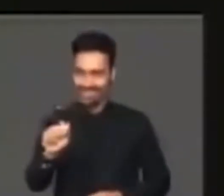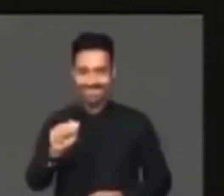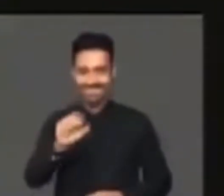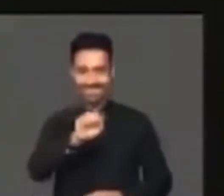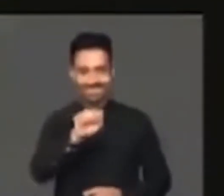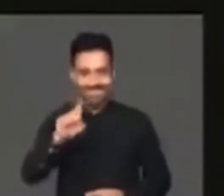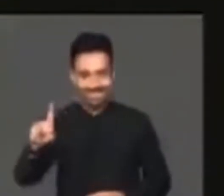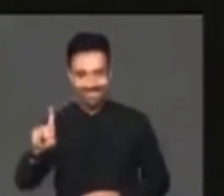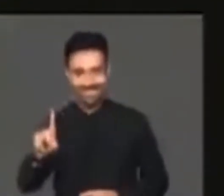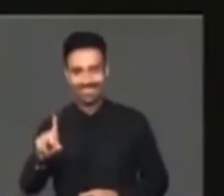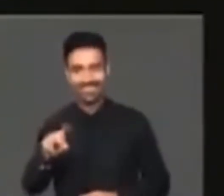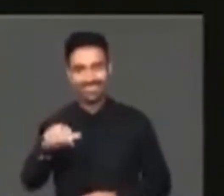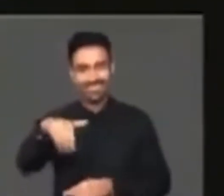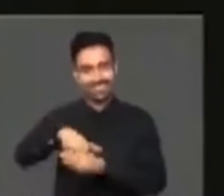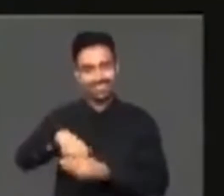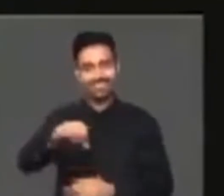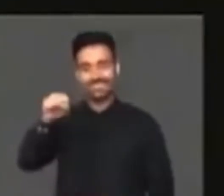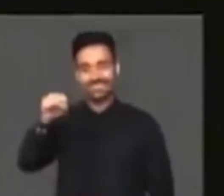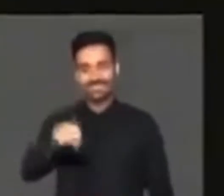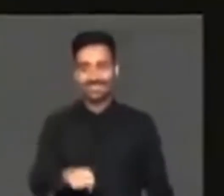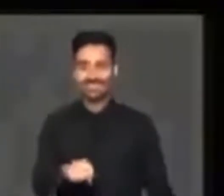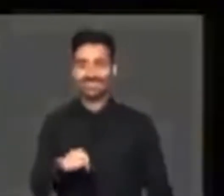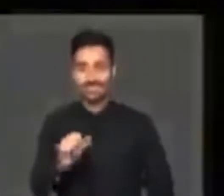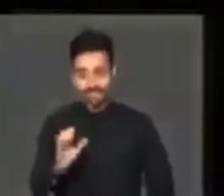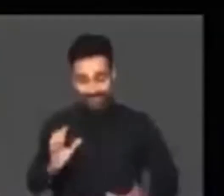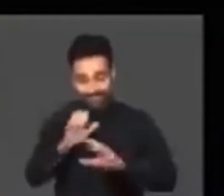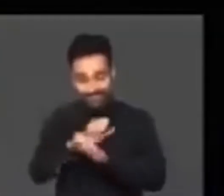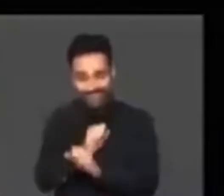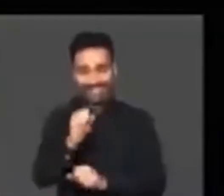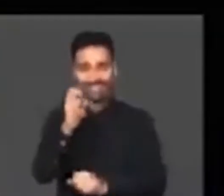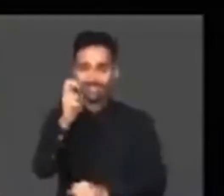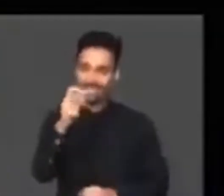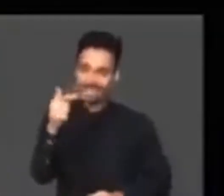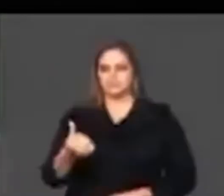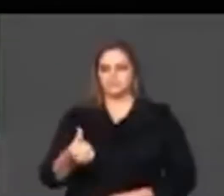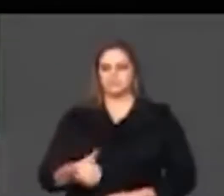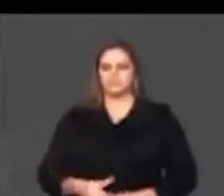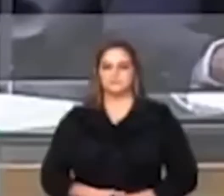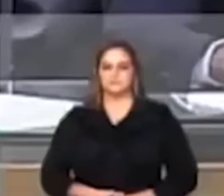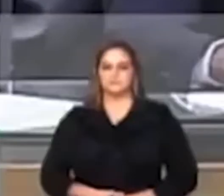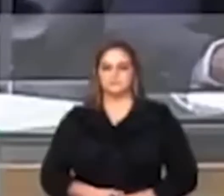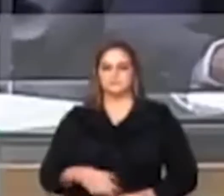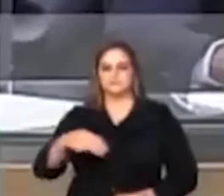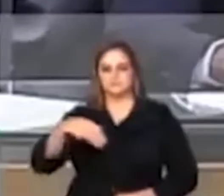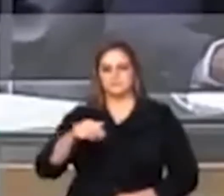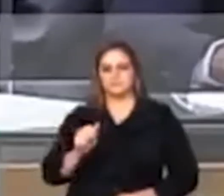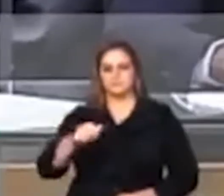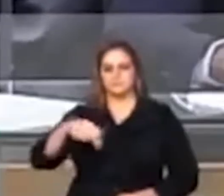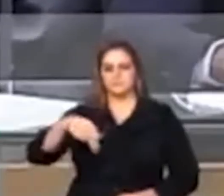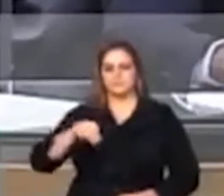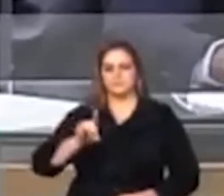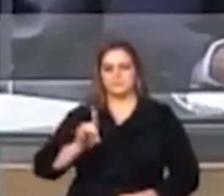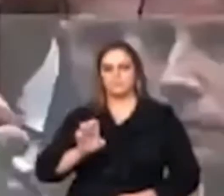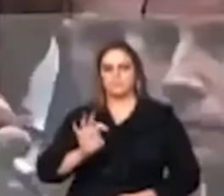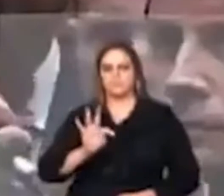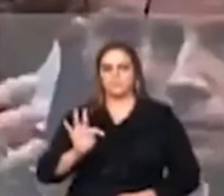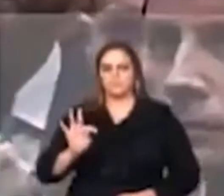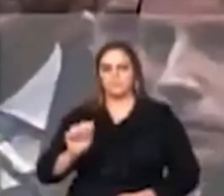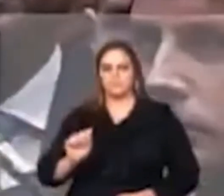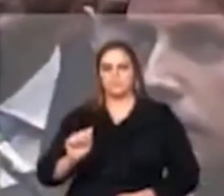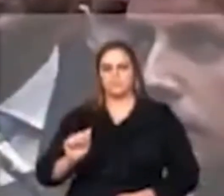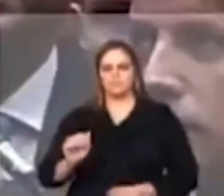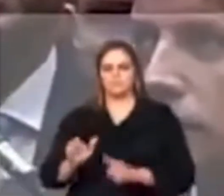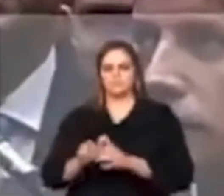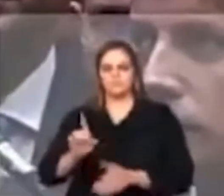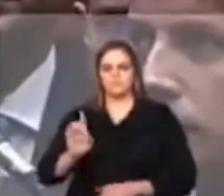Solidariedade, voto sim. Total 57. Mandetta, do Democratas. Porque nós